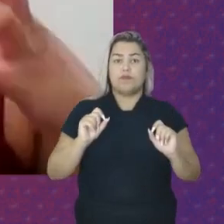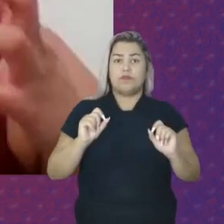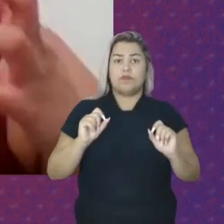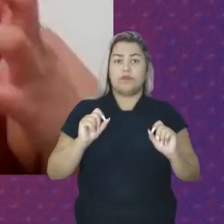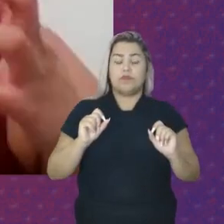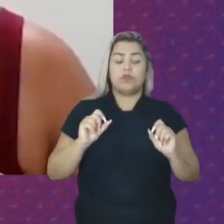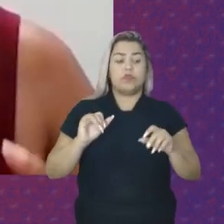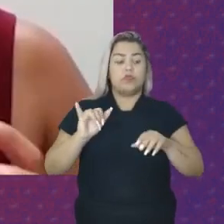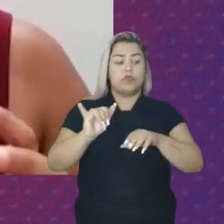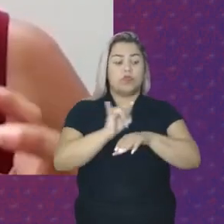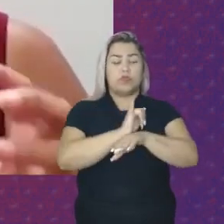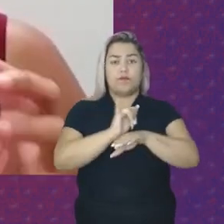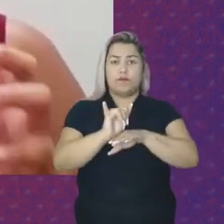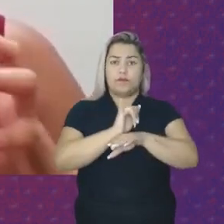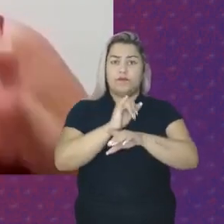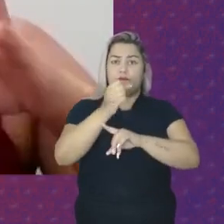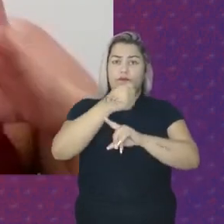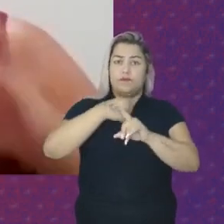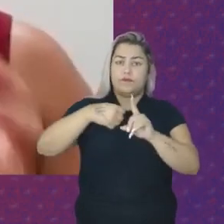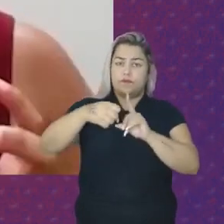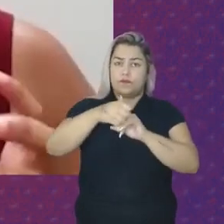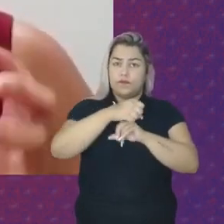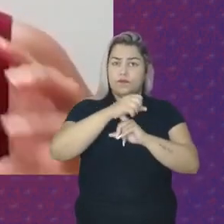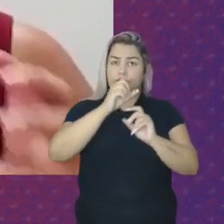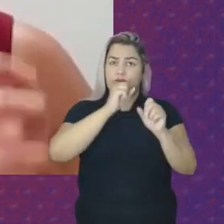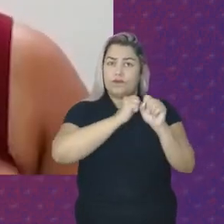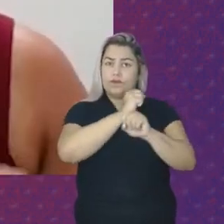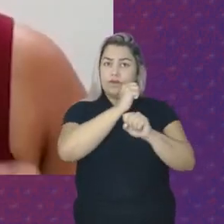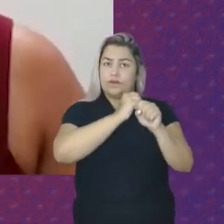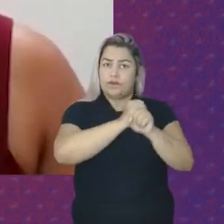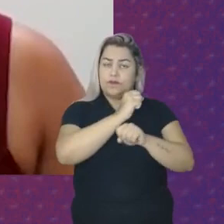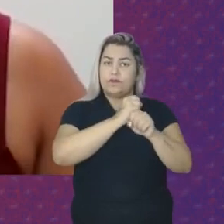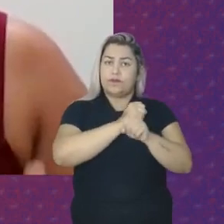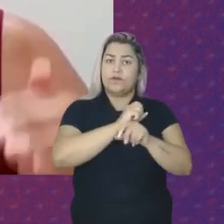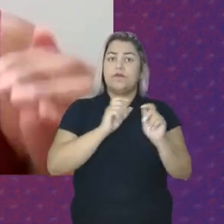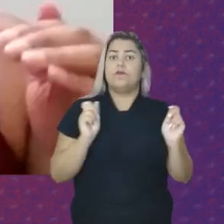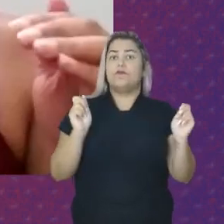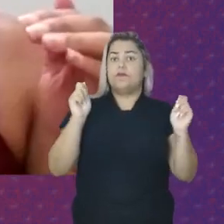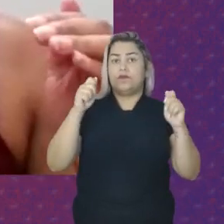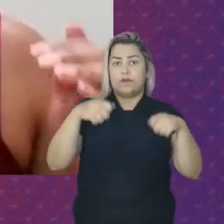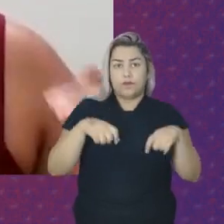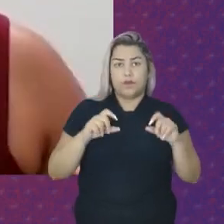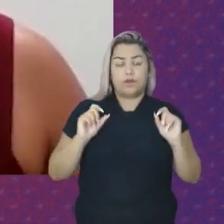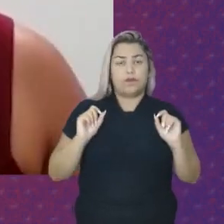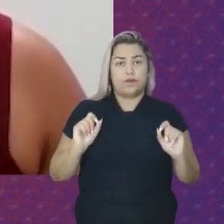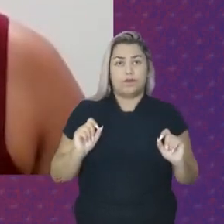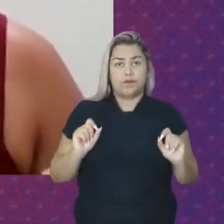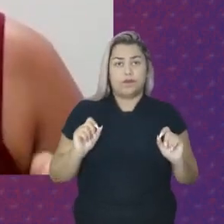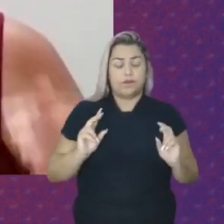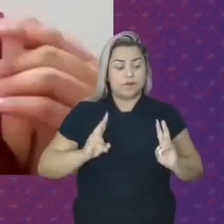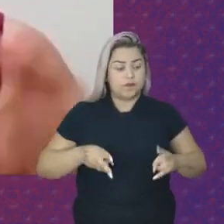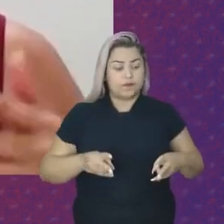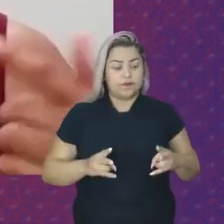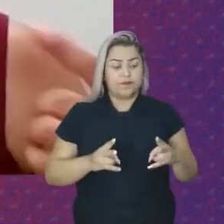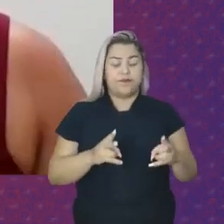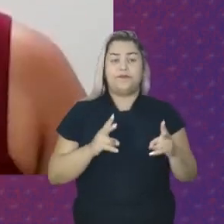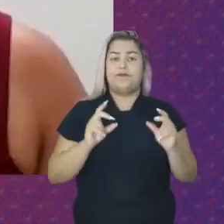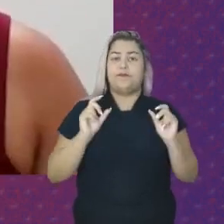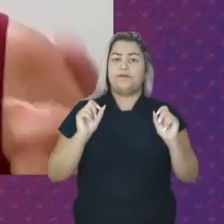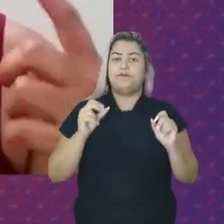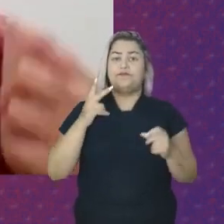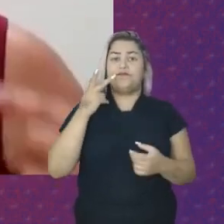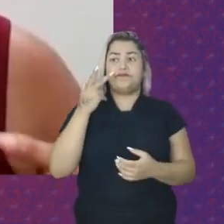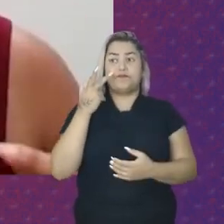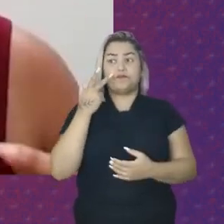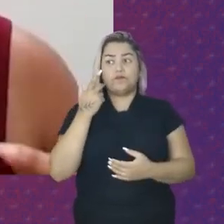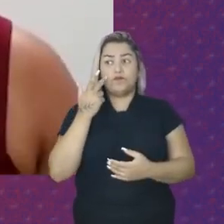uma estrutura social que foi construída para necessariamente manter e